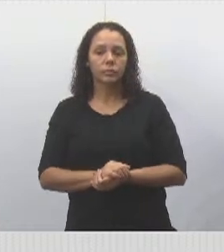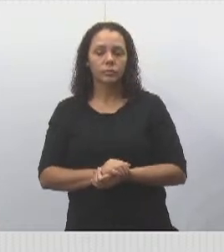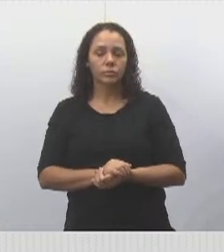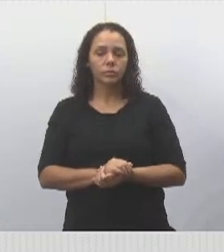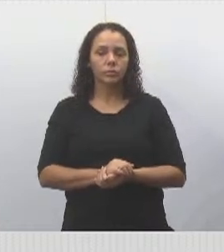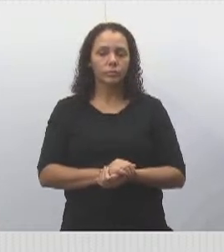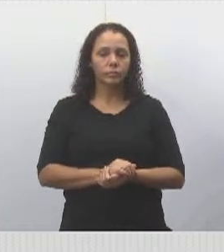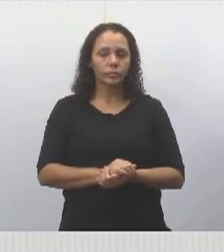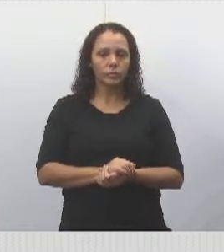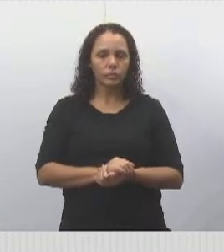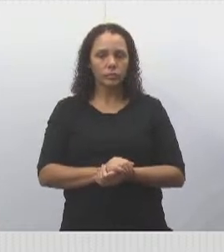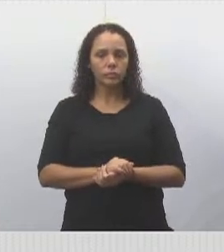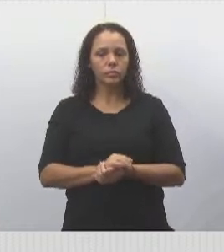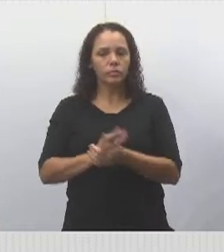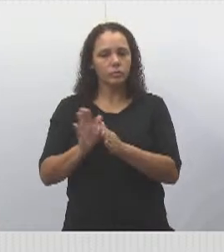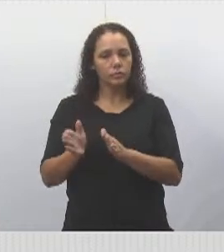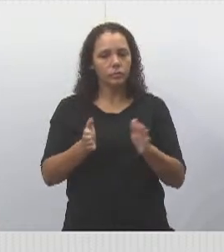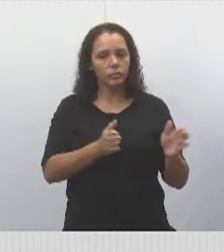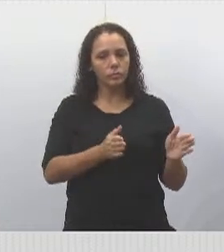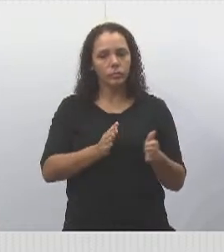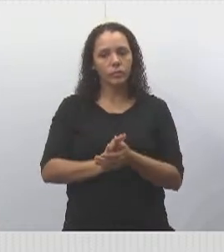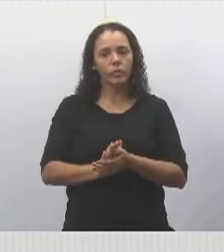Fórum de Desenvolvimento Econômico. Pode passar.